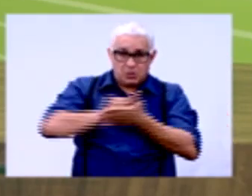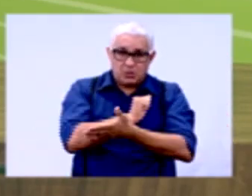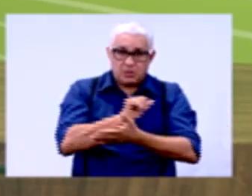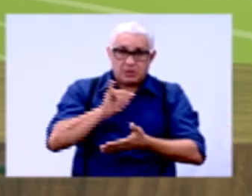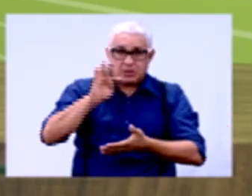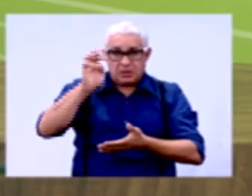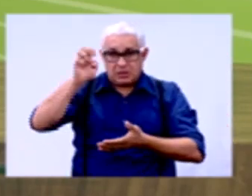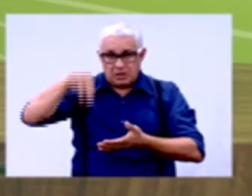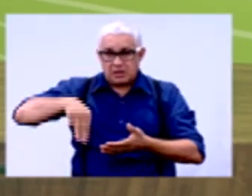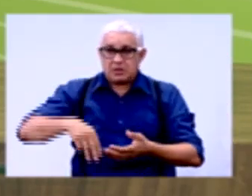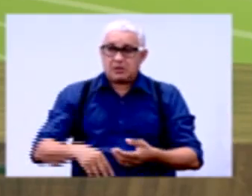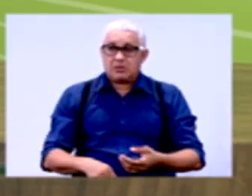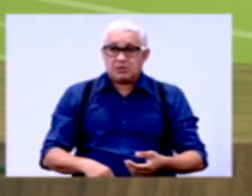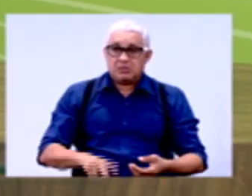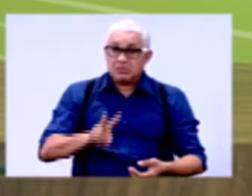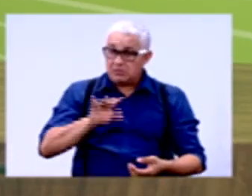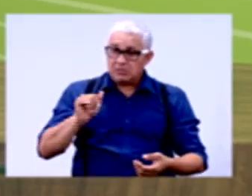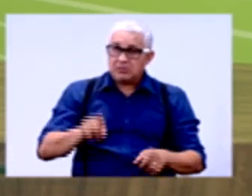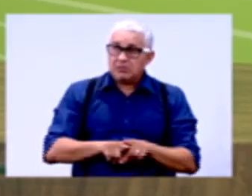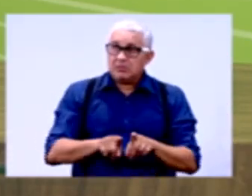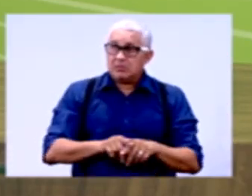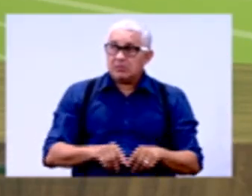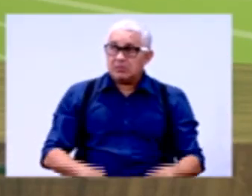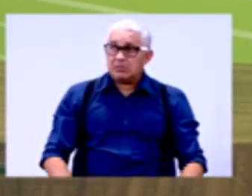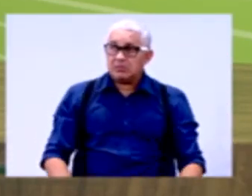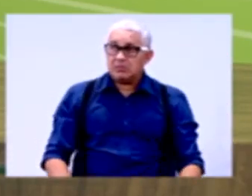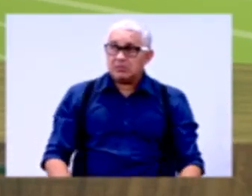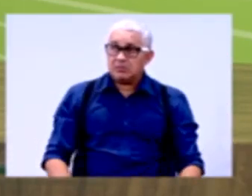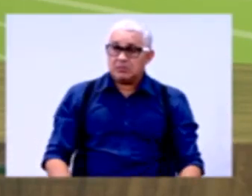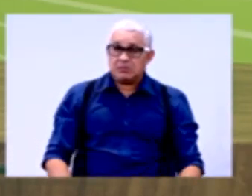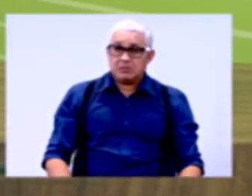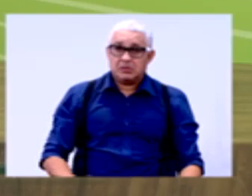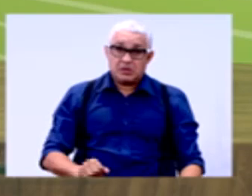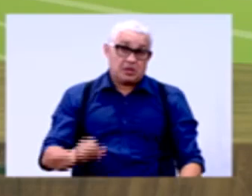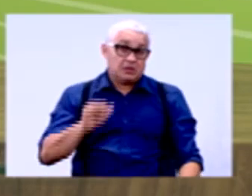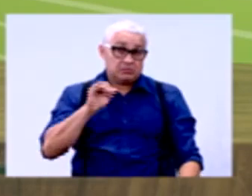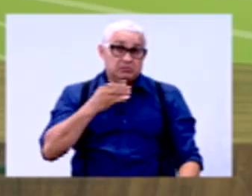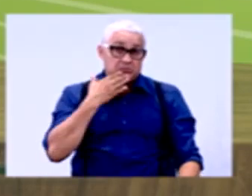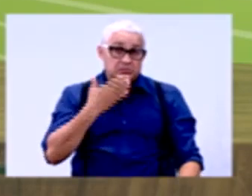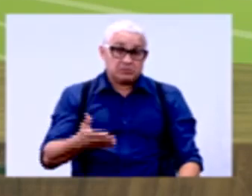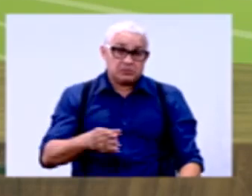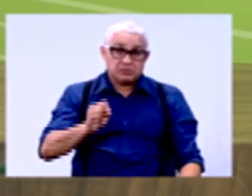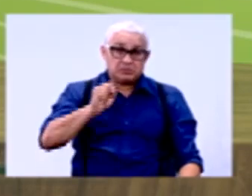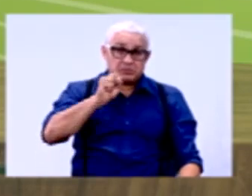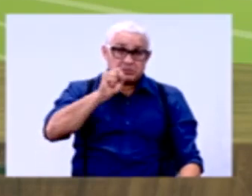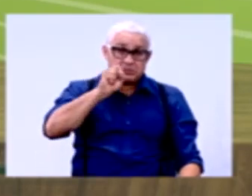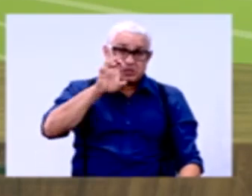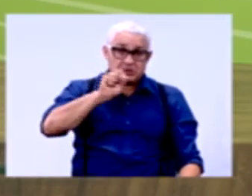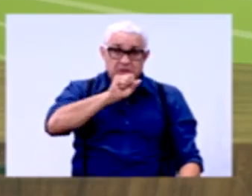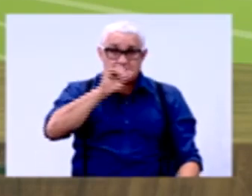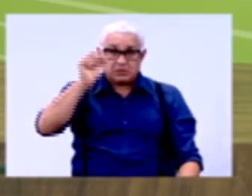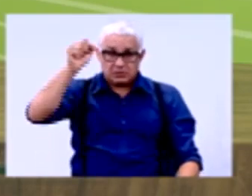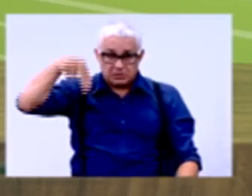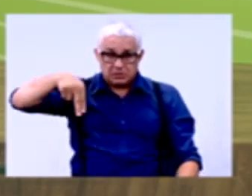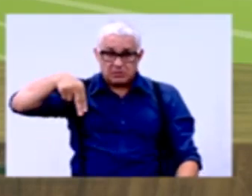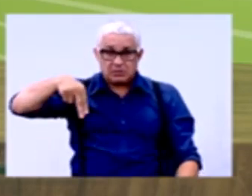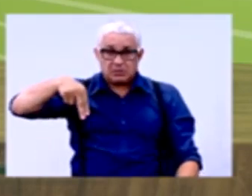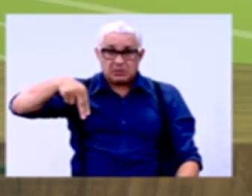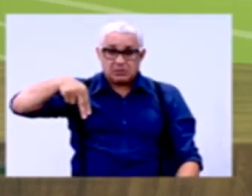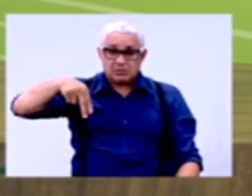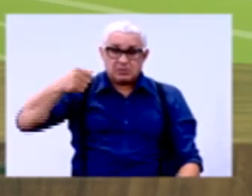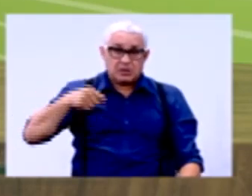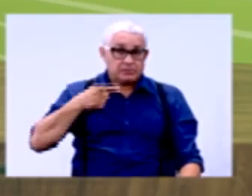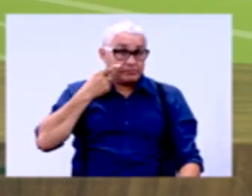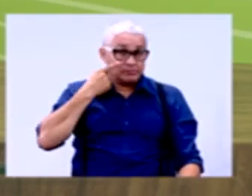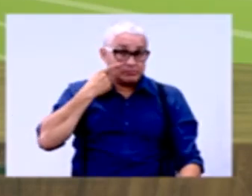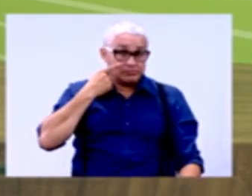par chave-valor. Tá? Agora, como na questão foi solicitado a Session, então a gente tem que se